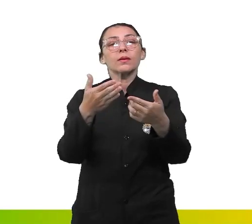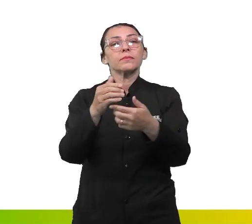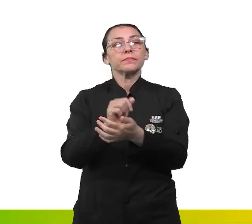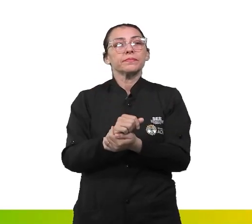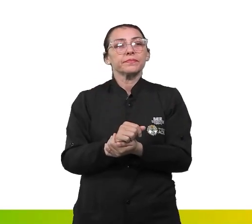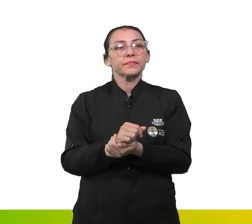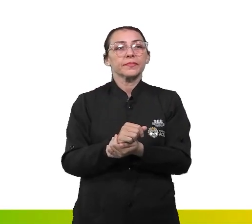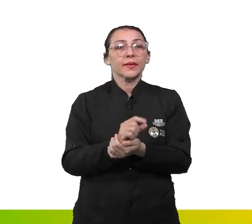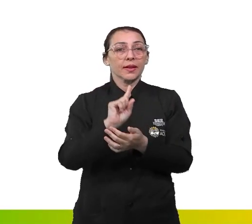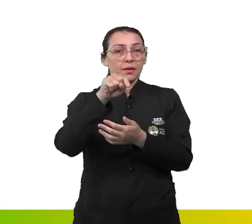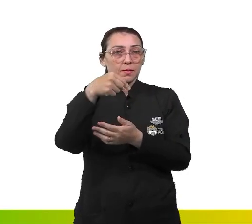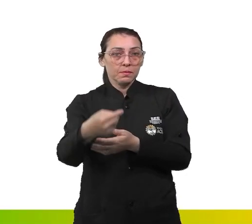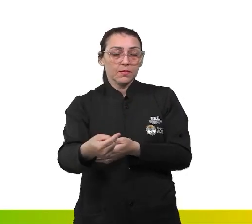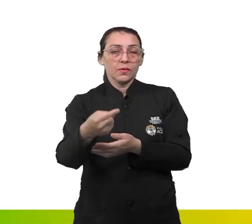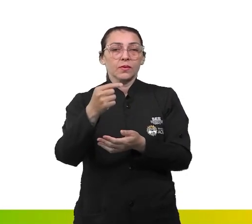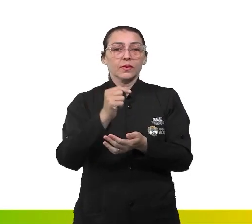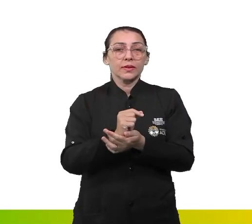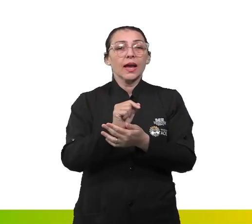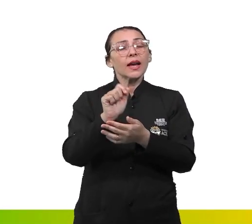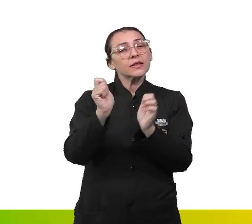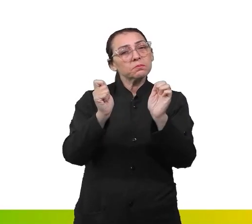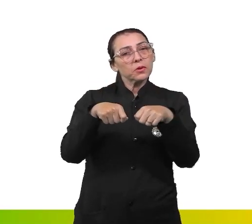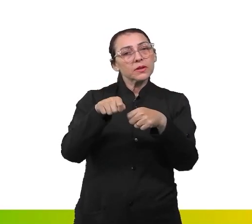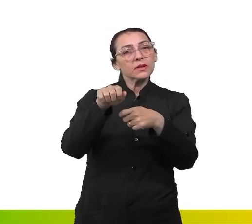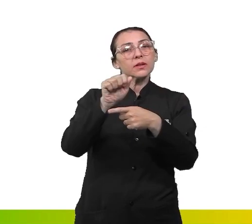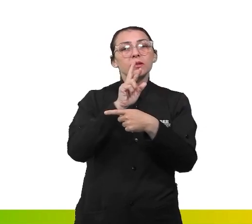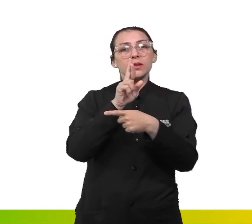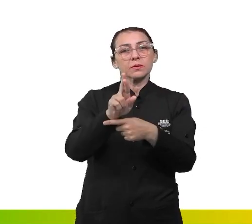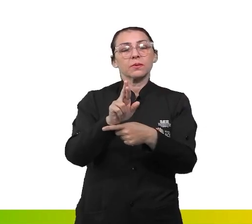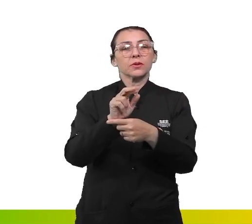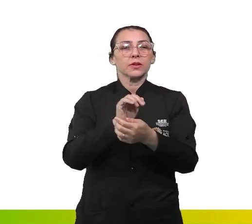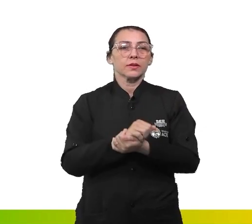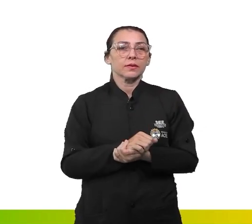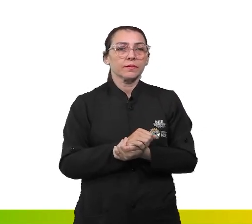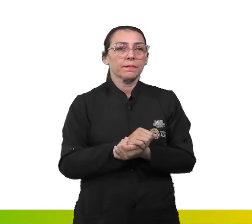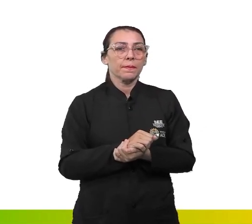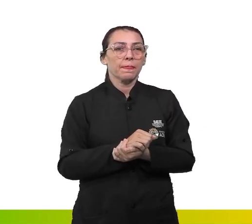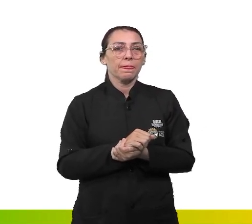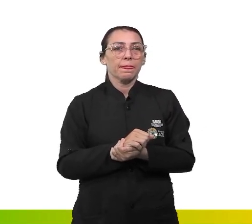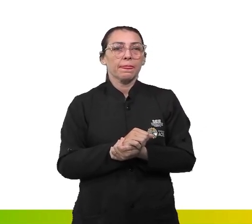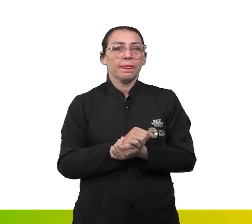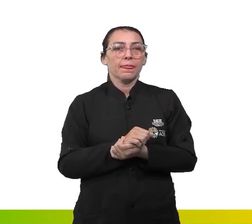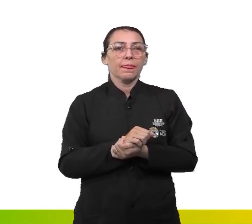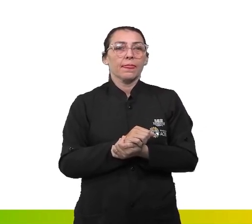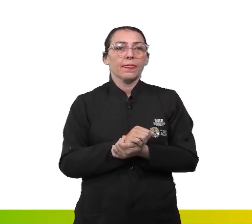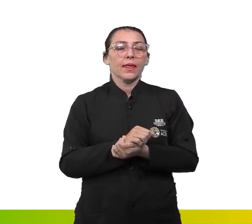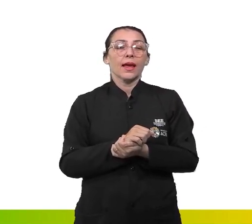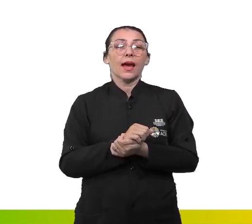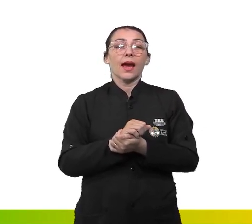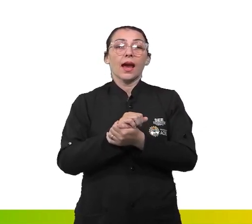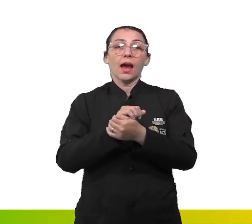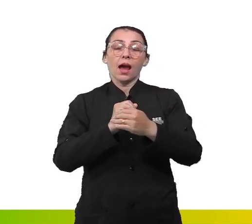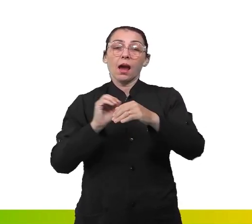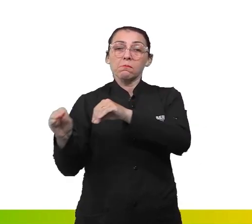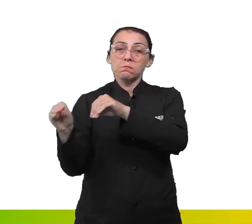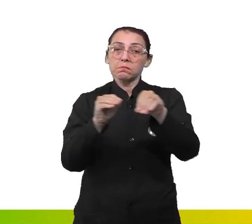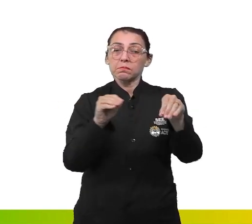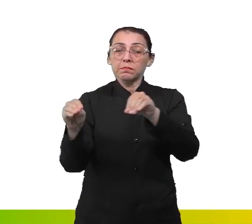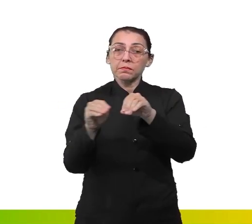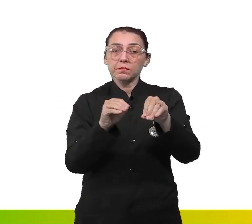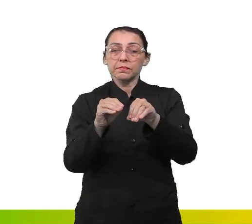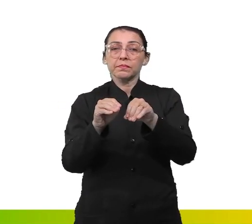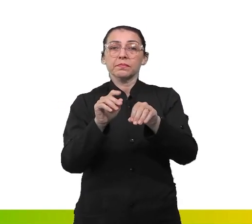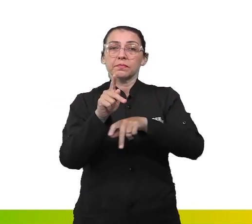comando e, em seguida, as possibilidades de resposta. A mobilidade populacional, prestem